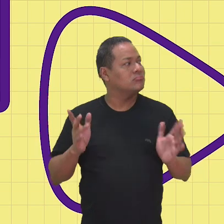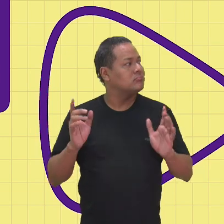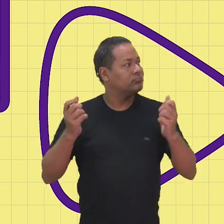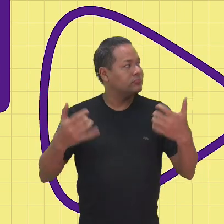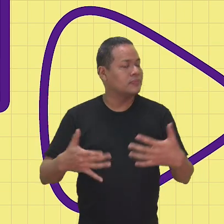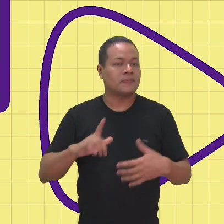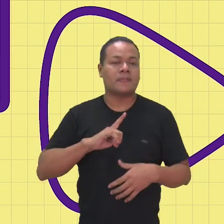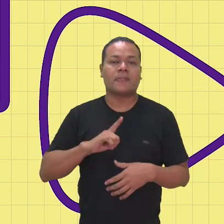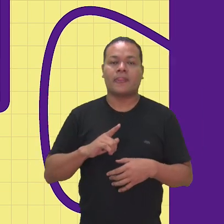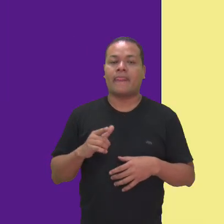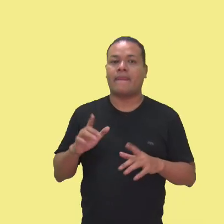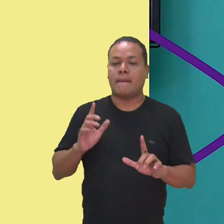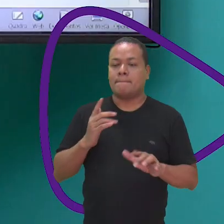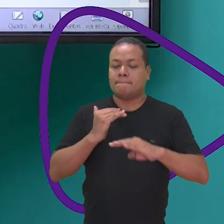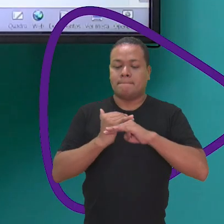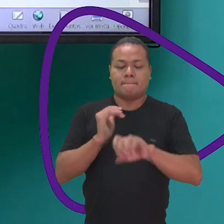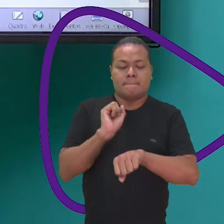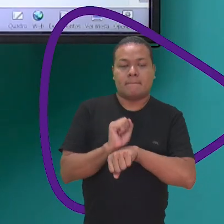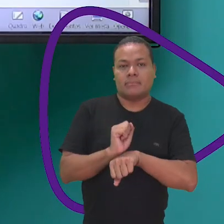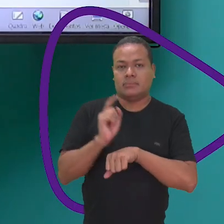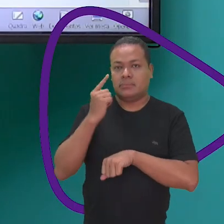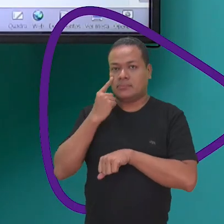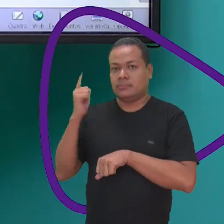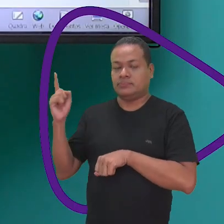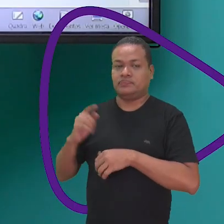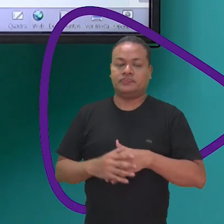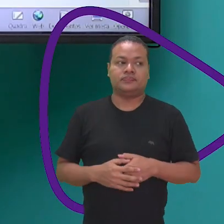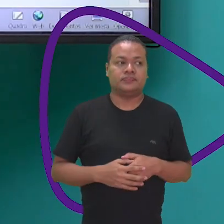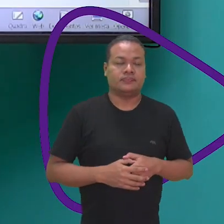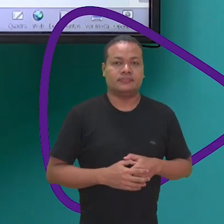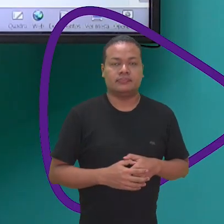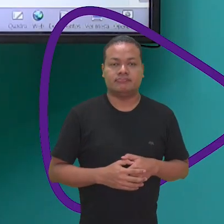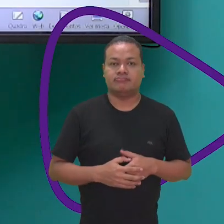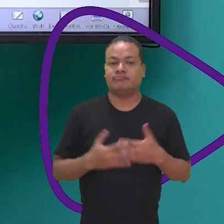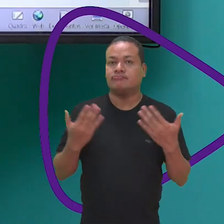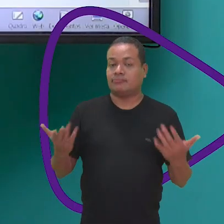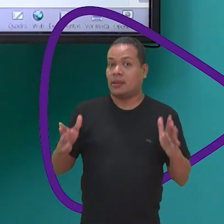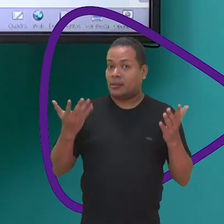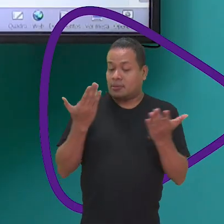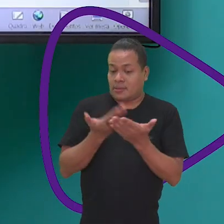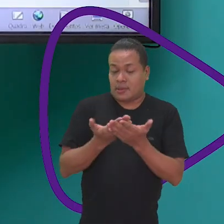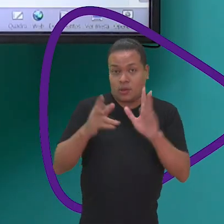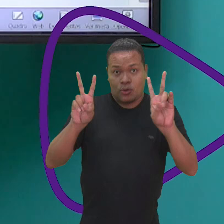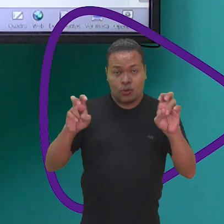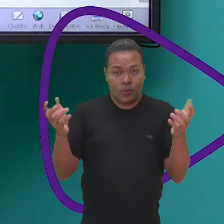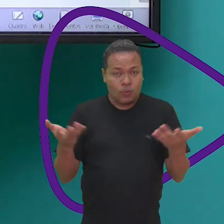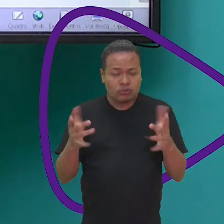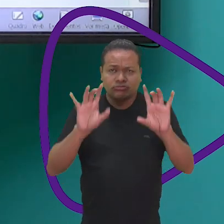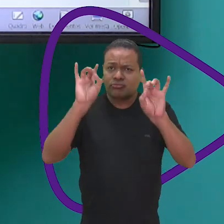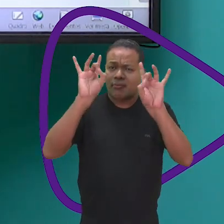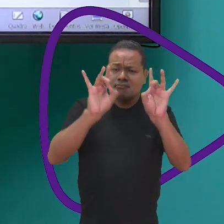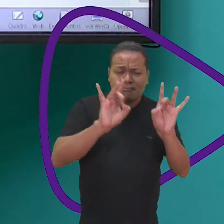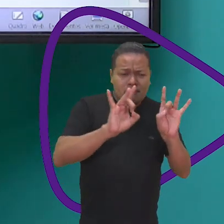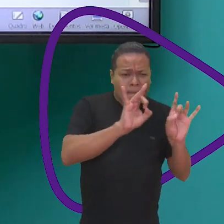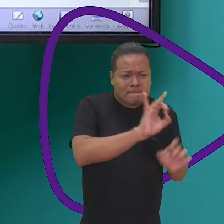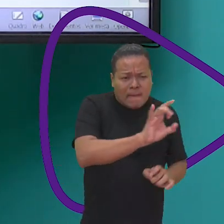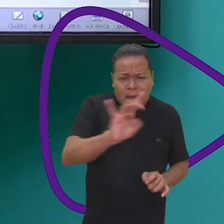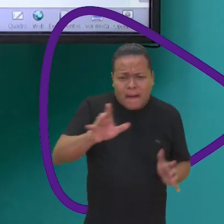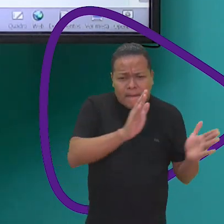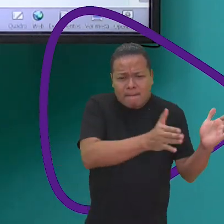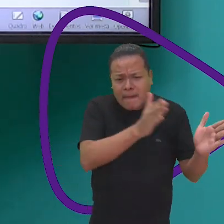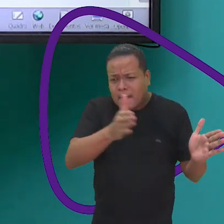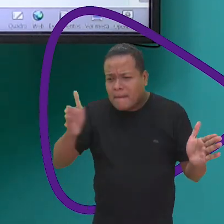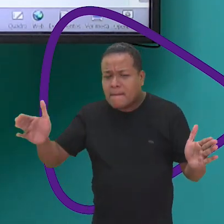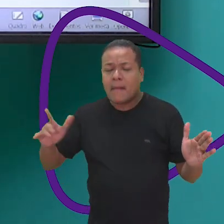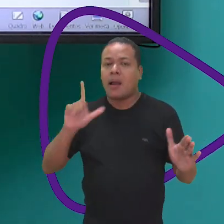de neutralização, tá bom? Então olha só, pessoal, nessa aula a gente viu cada etapa da estação de